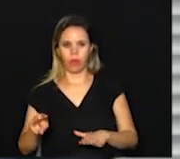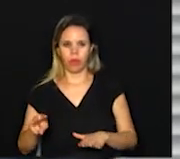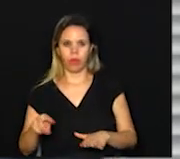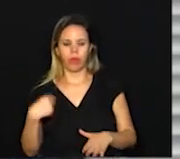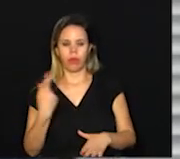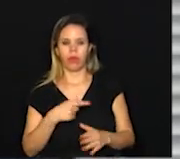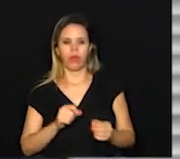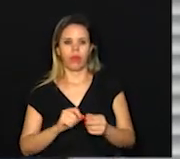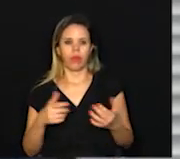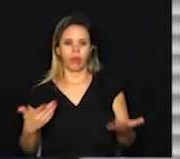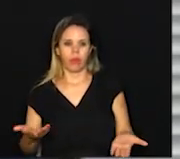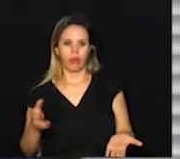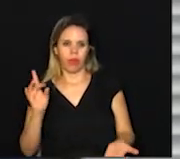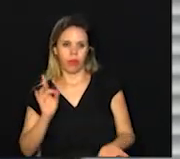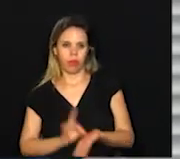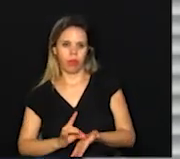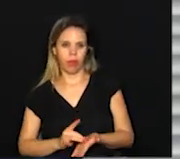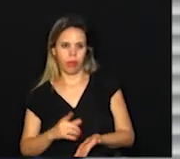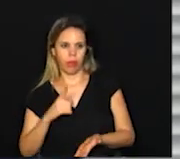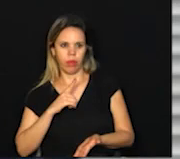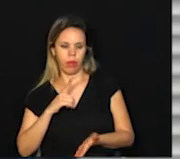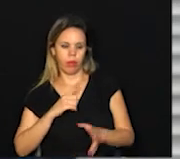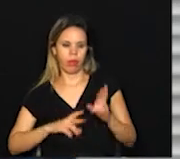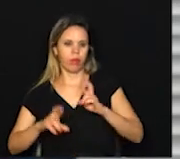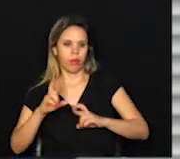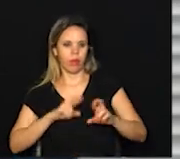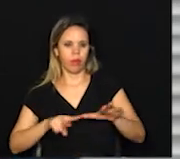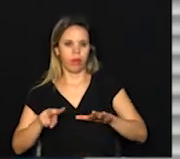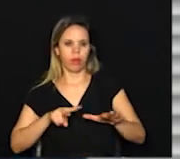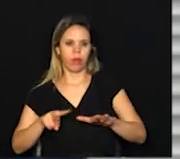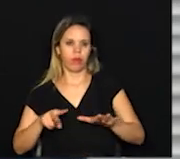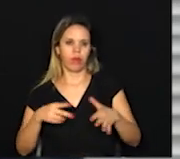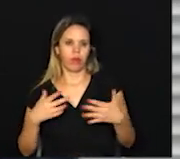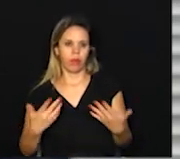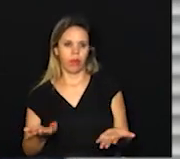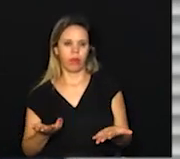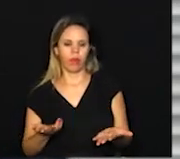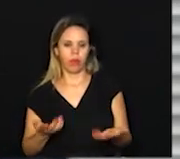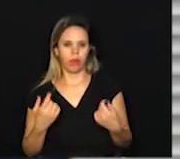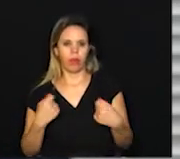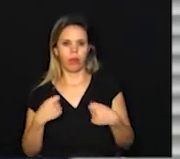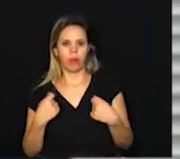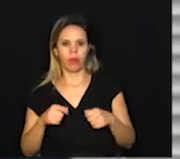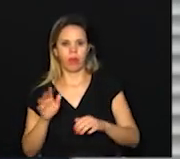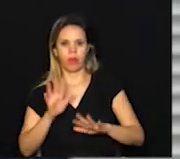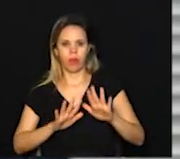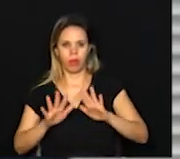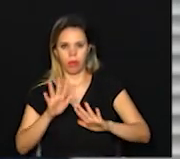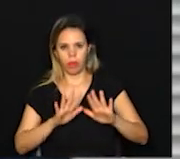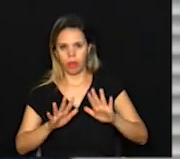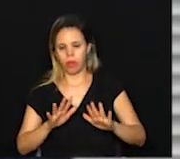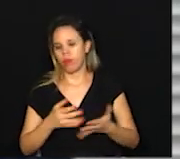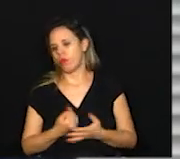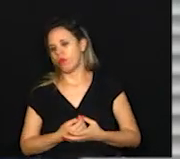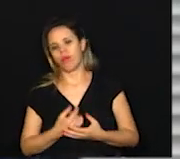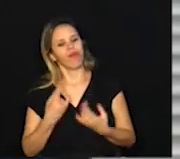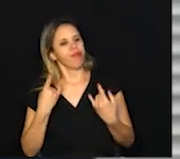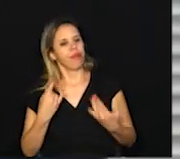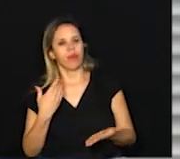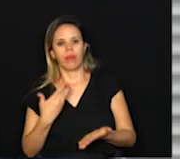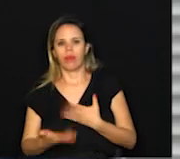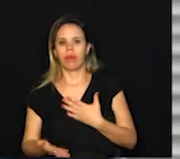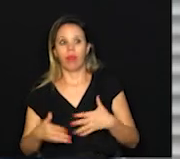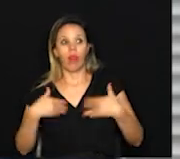que nós vamos fazer? Sinceramente, nós temos que monitorar semana a semana. A gente precisa tomar o cuidado de não cair na tentação de